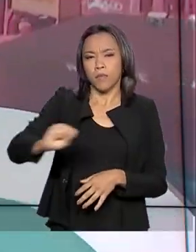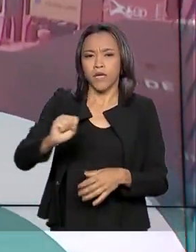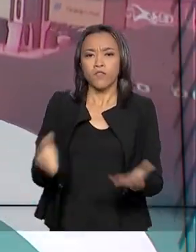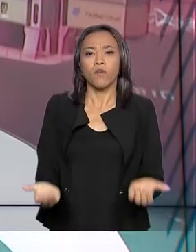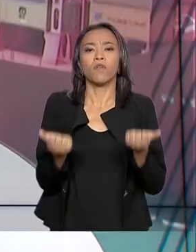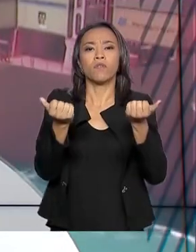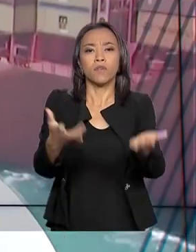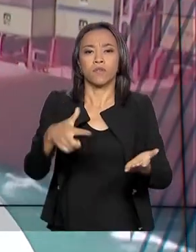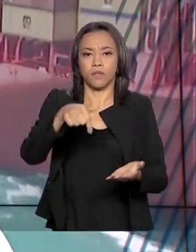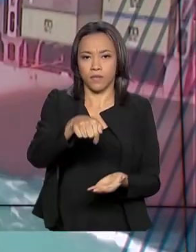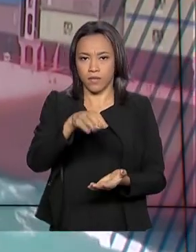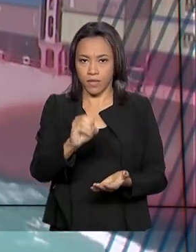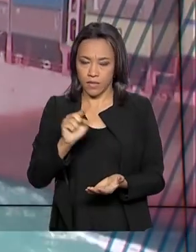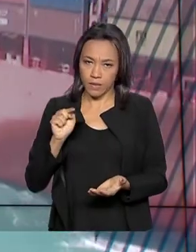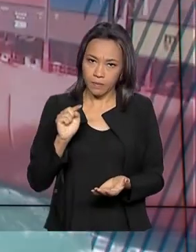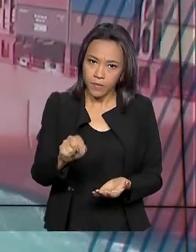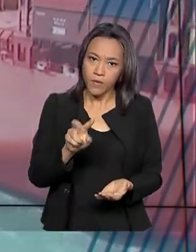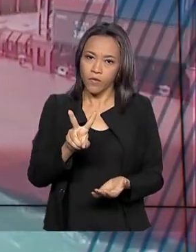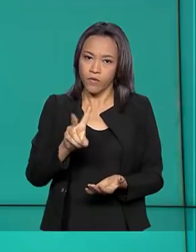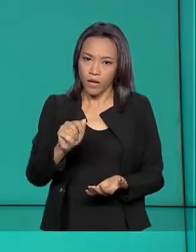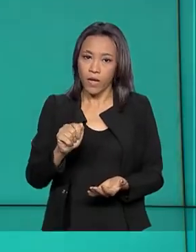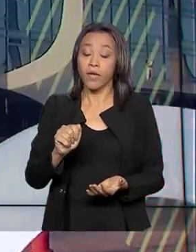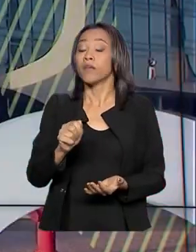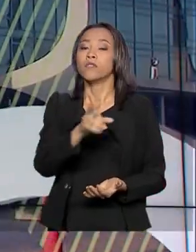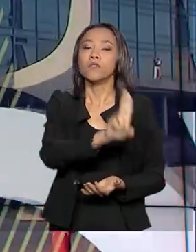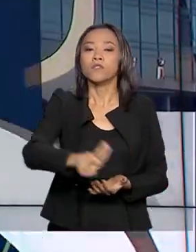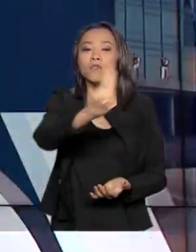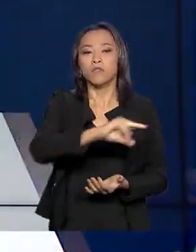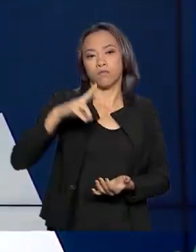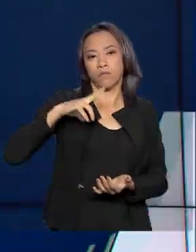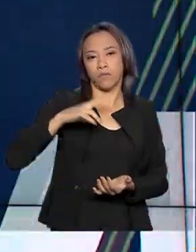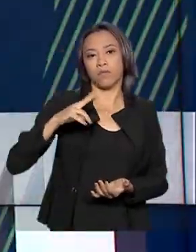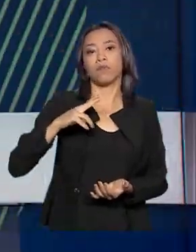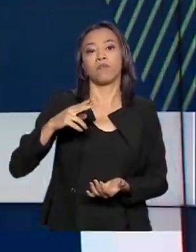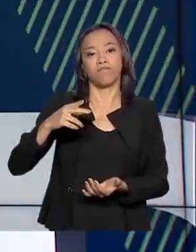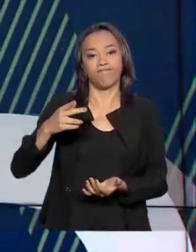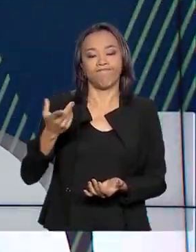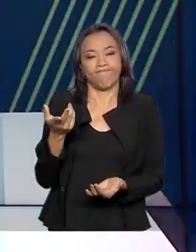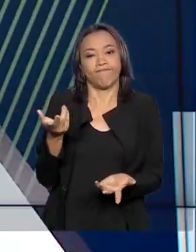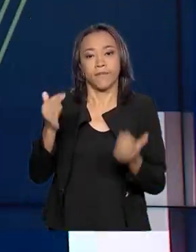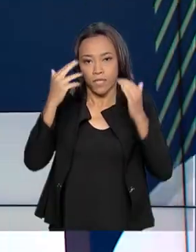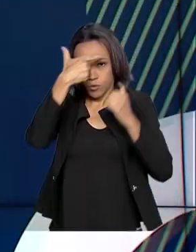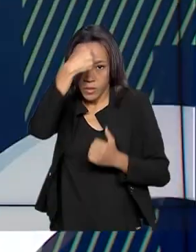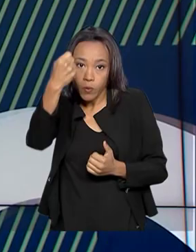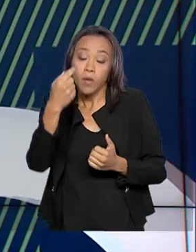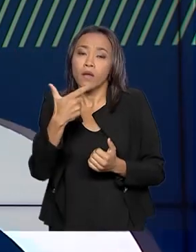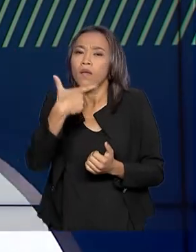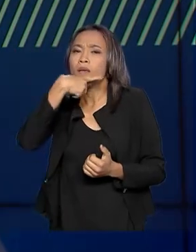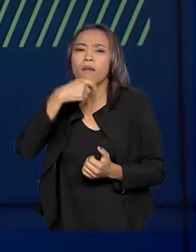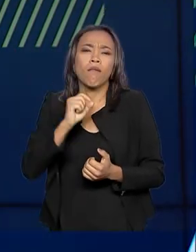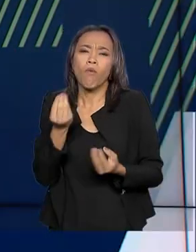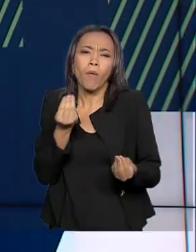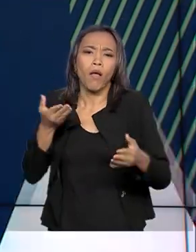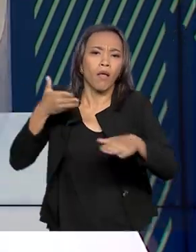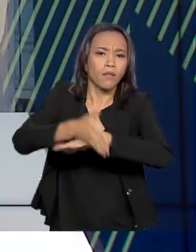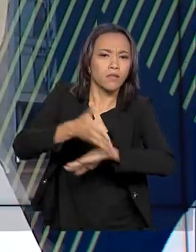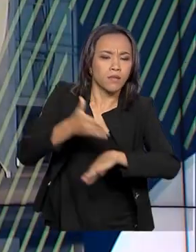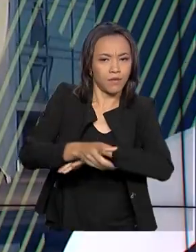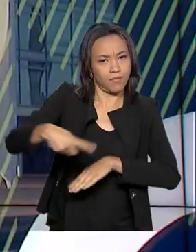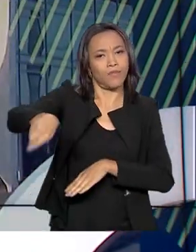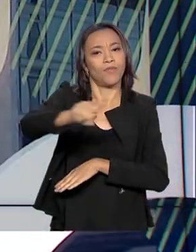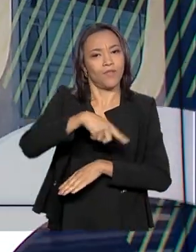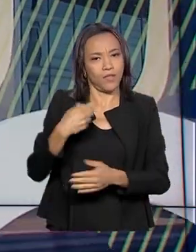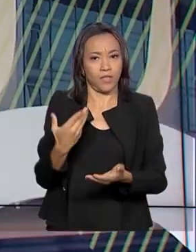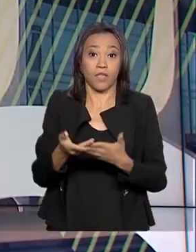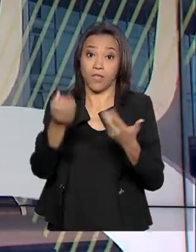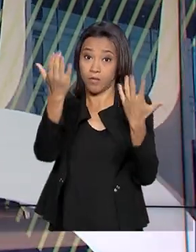70 mil vagas em instituições privadas de ensino superior. Para ter acesso ao financiamento estudantil, o aluno deve ter feito o ENEM,